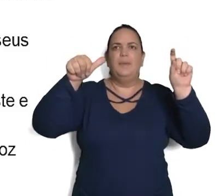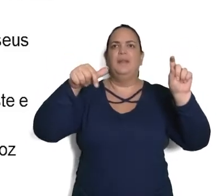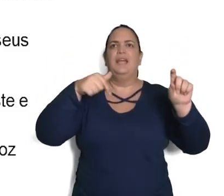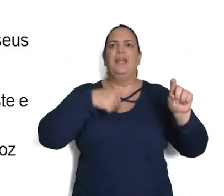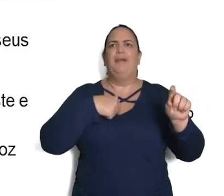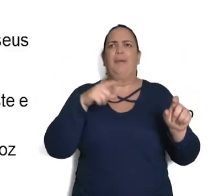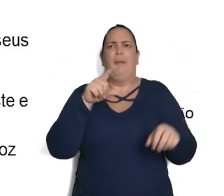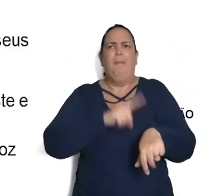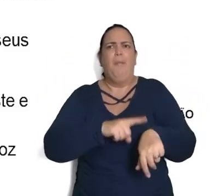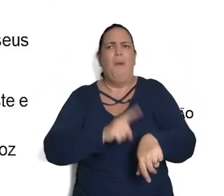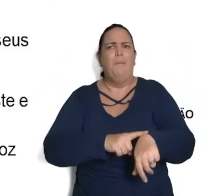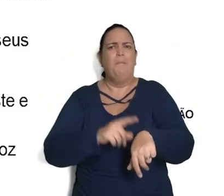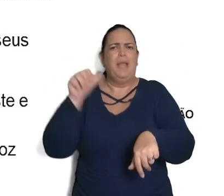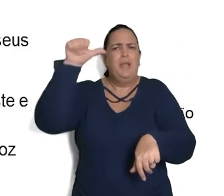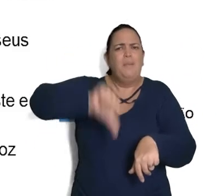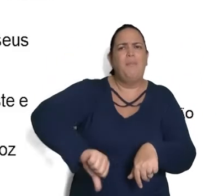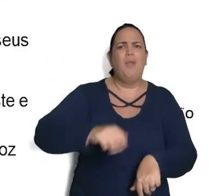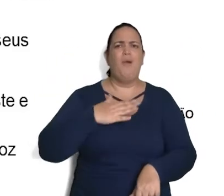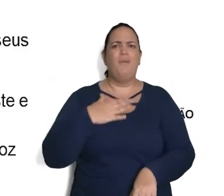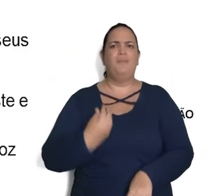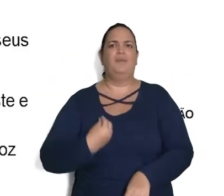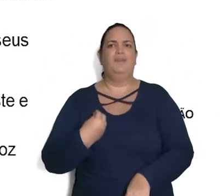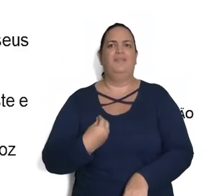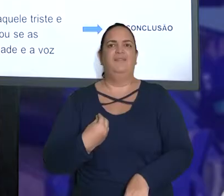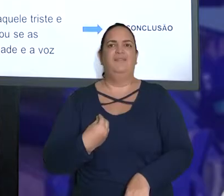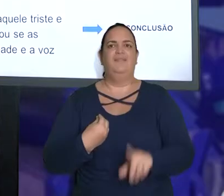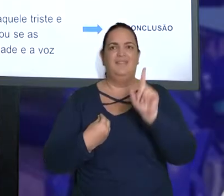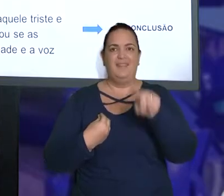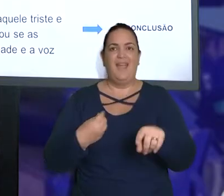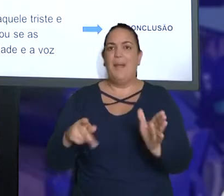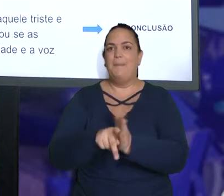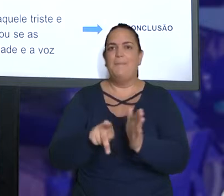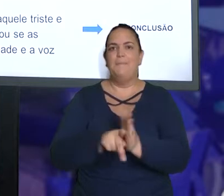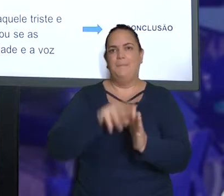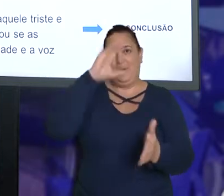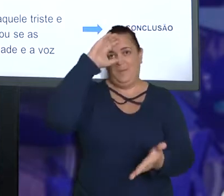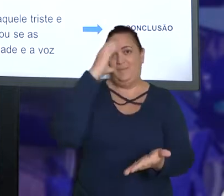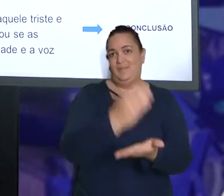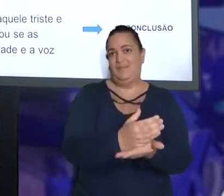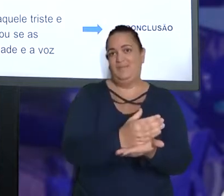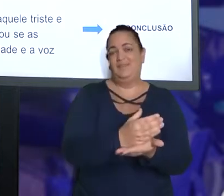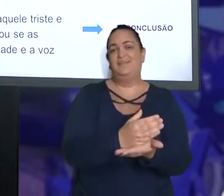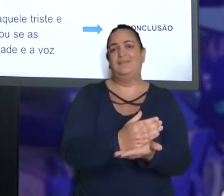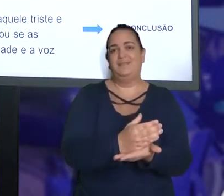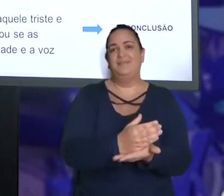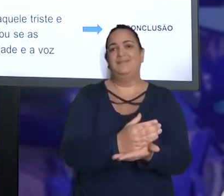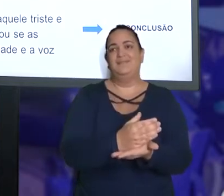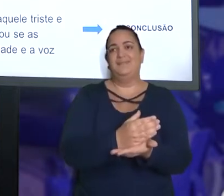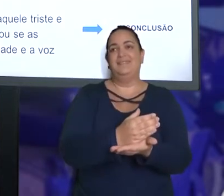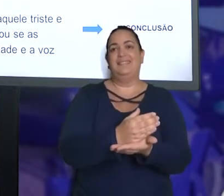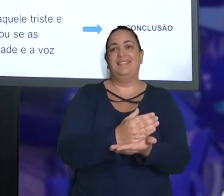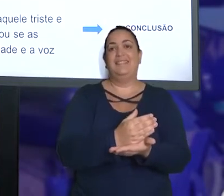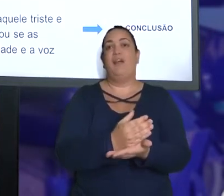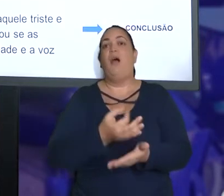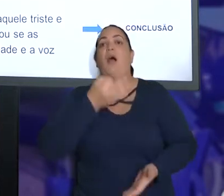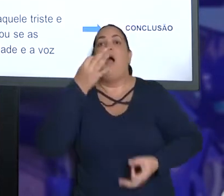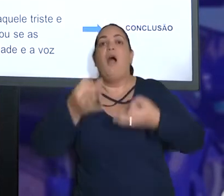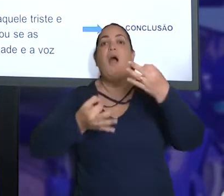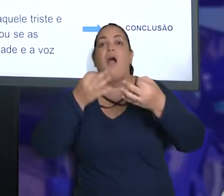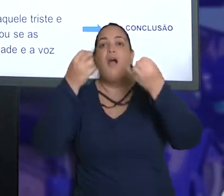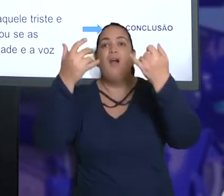da minha vida, é a tese que o autor está propondo para a gente. Lembra que eu falei, né? Ele vai começar a trabalhar um argumento